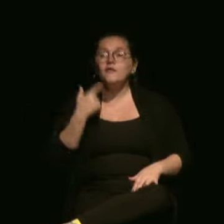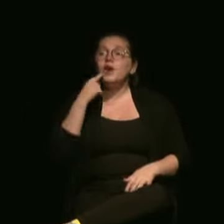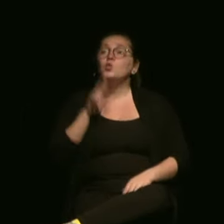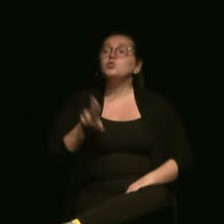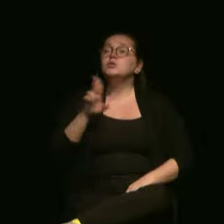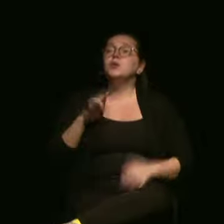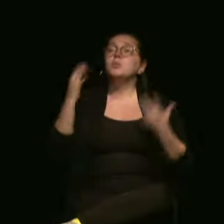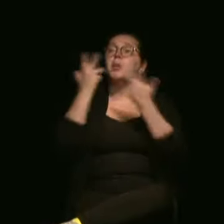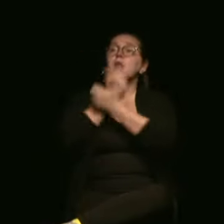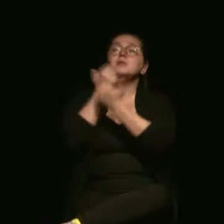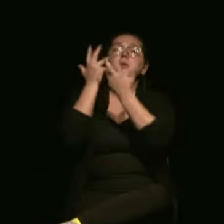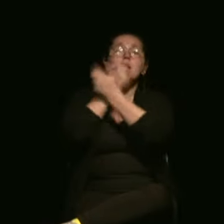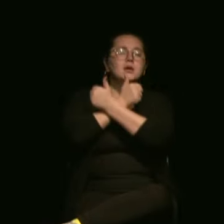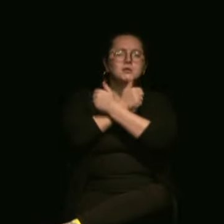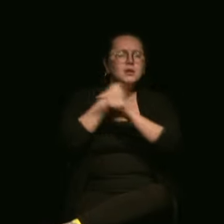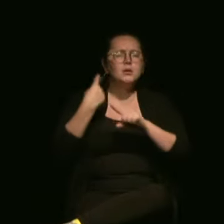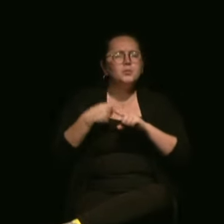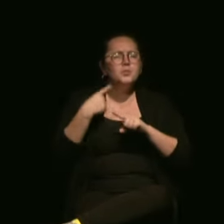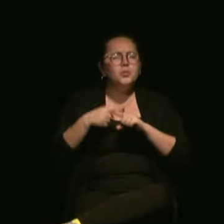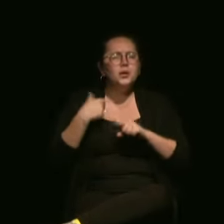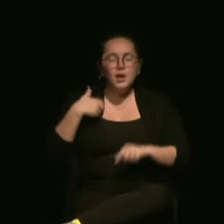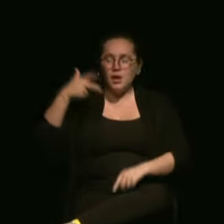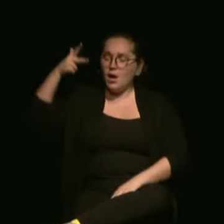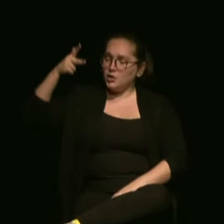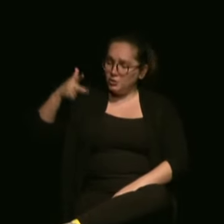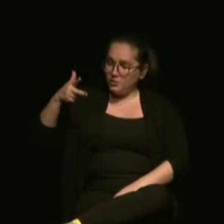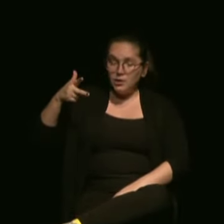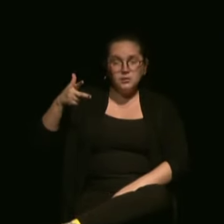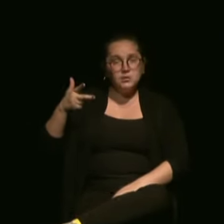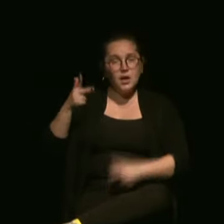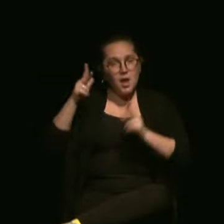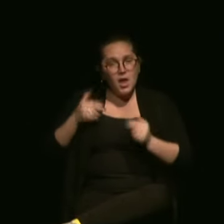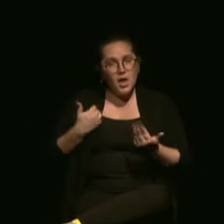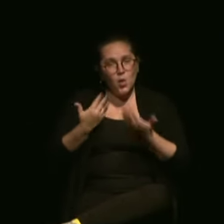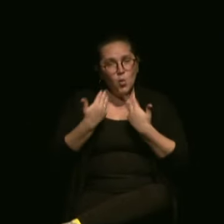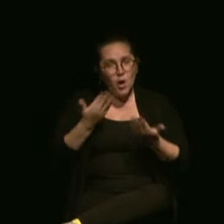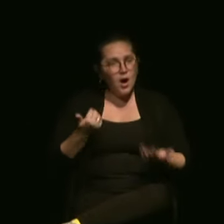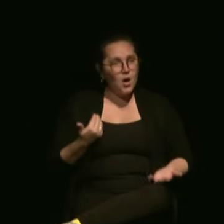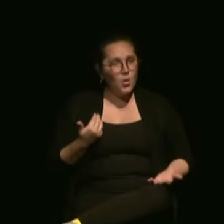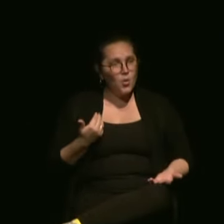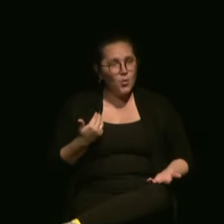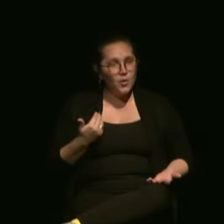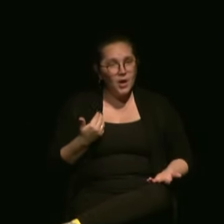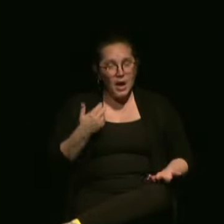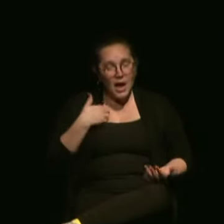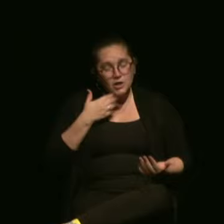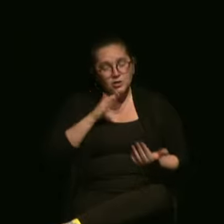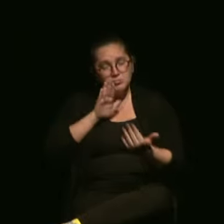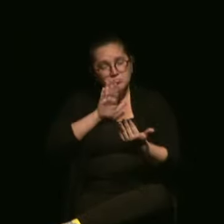da variedade e tal, porque a justa distância é a que nós estamos agora. Uhum. 2, 3 metros de distância e tal,